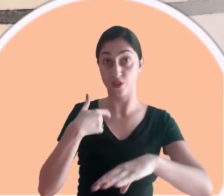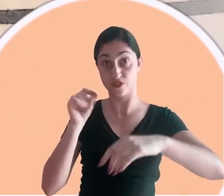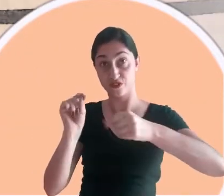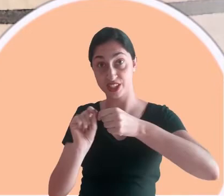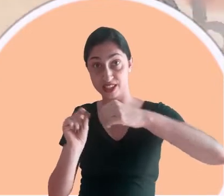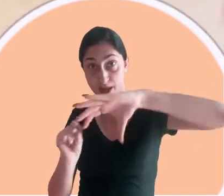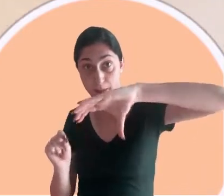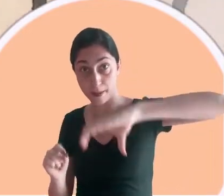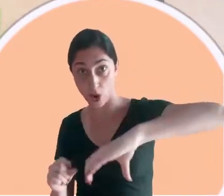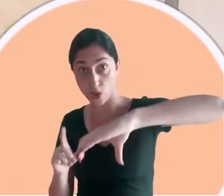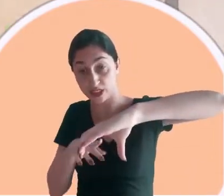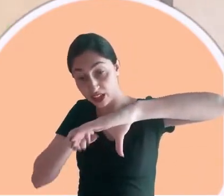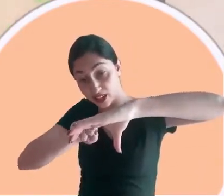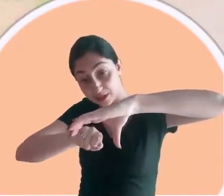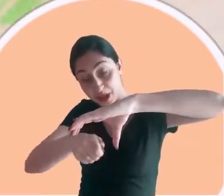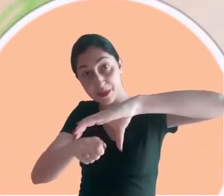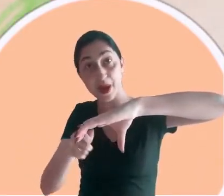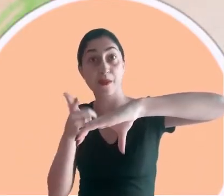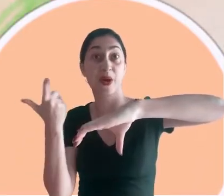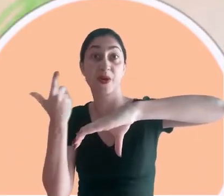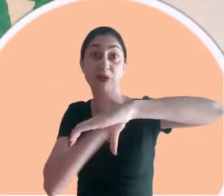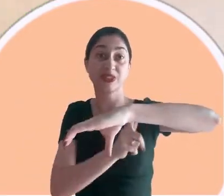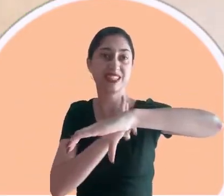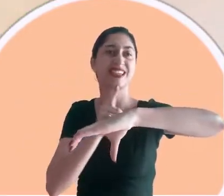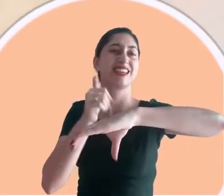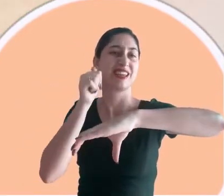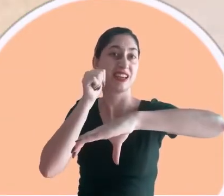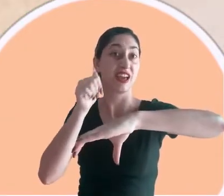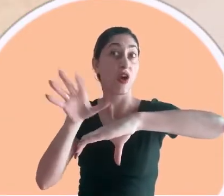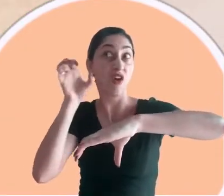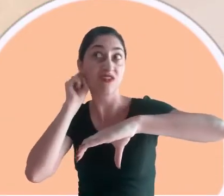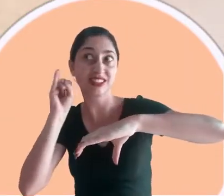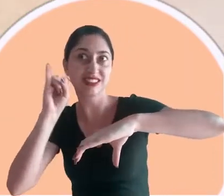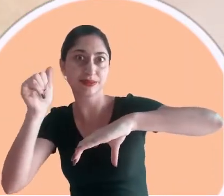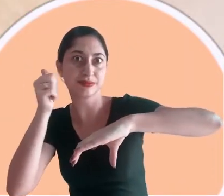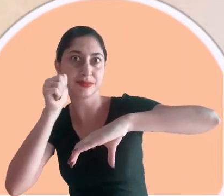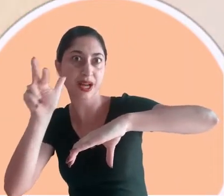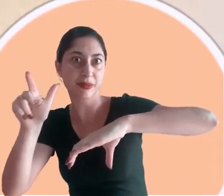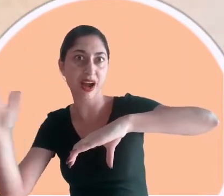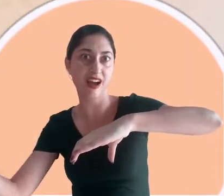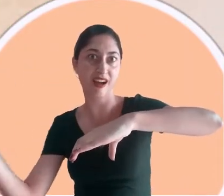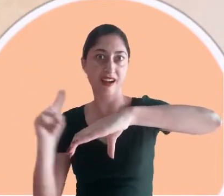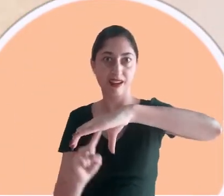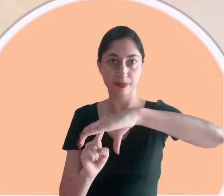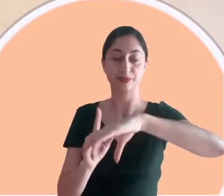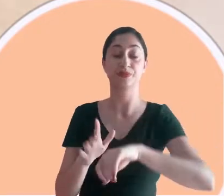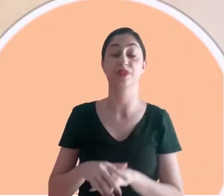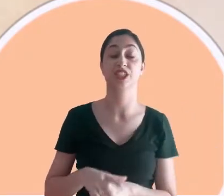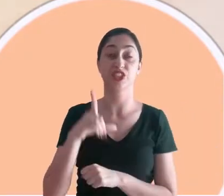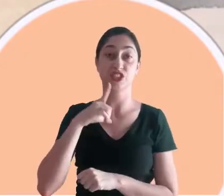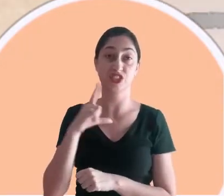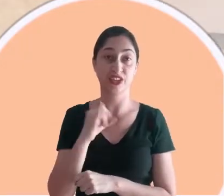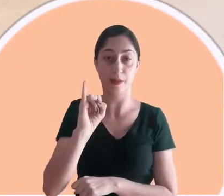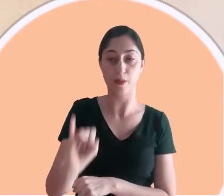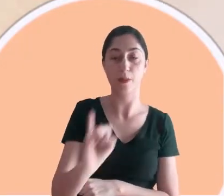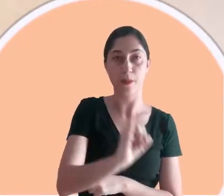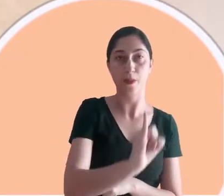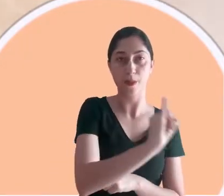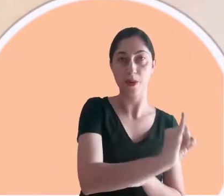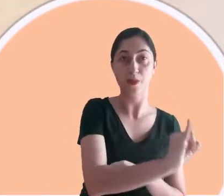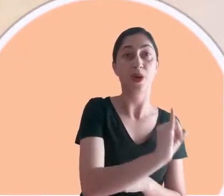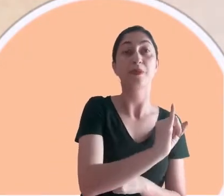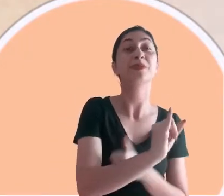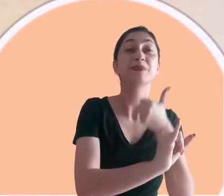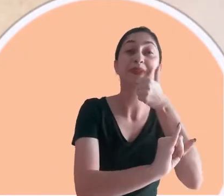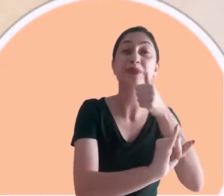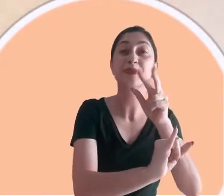quando ela voltasse. Lá fora tinha um longo caminho com flores em I. Eram dentes de leão que a minha irmã adorava